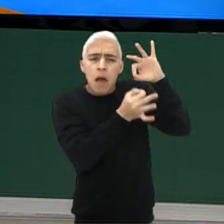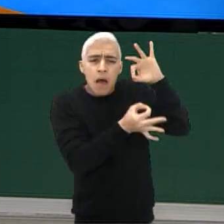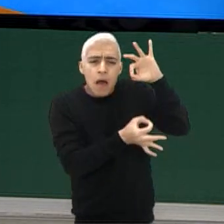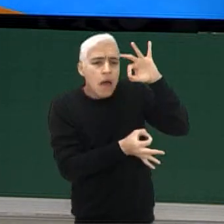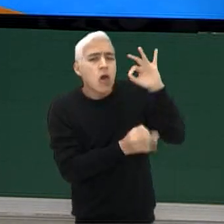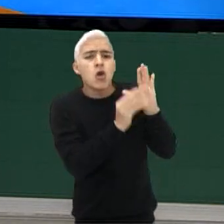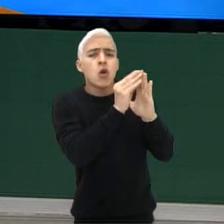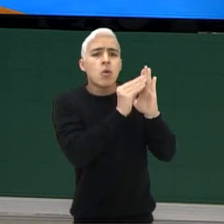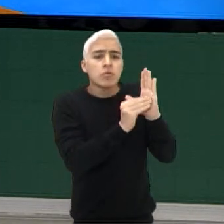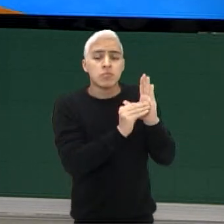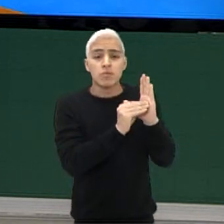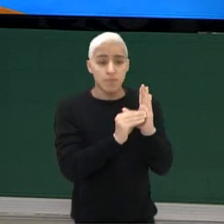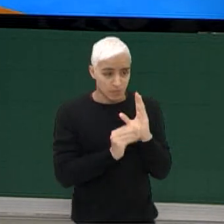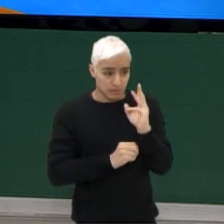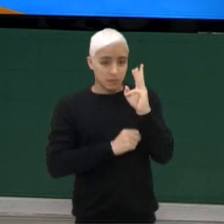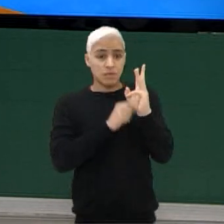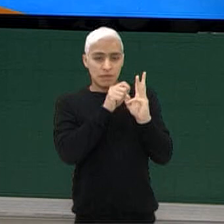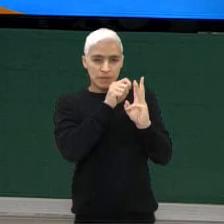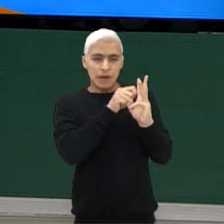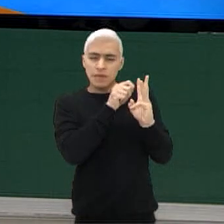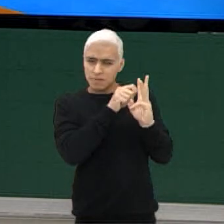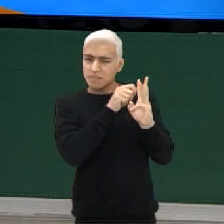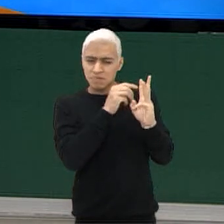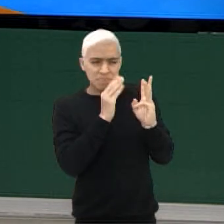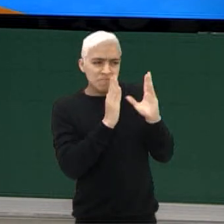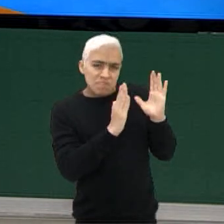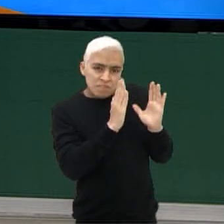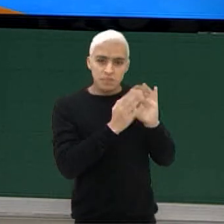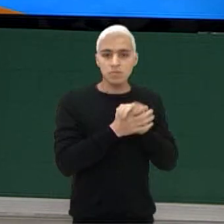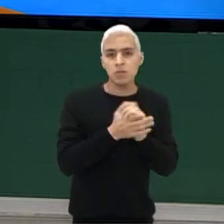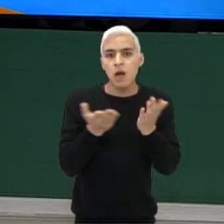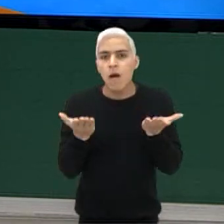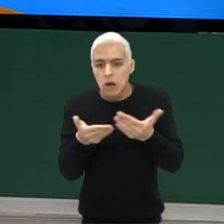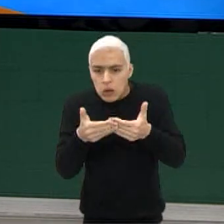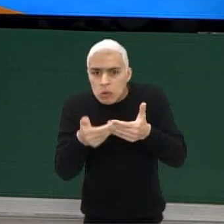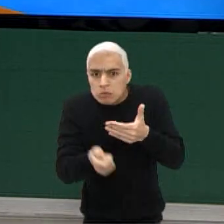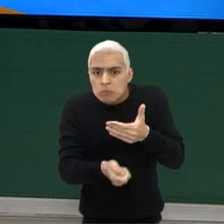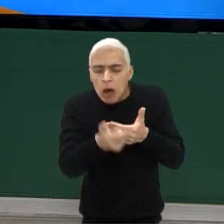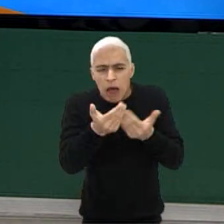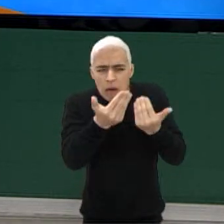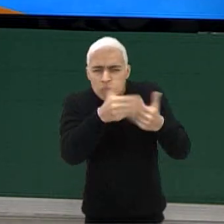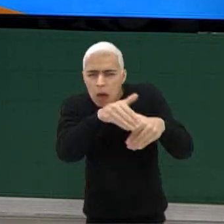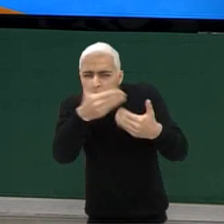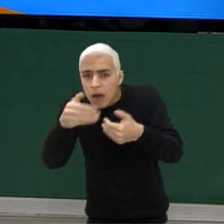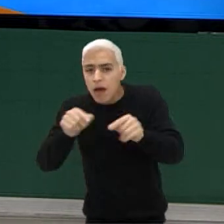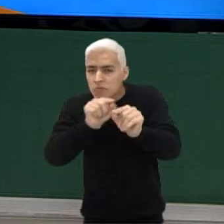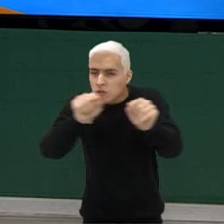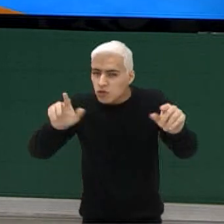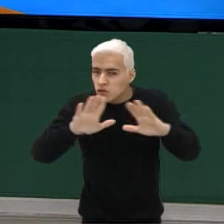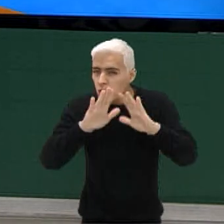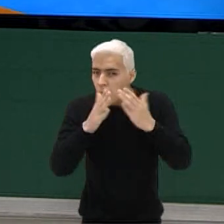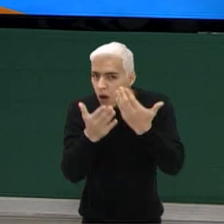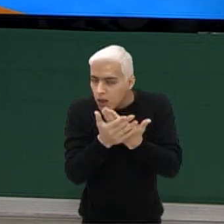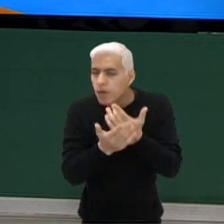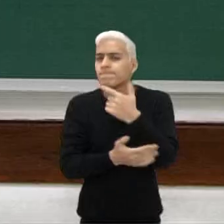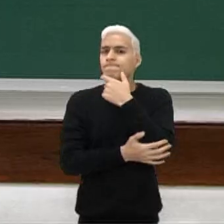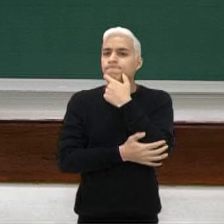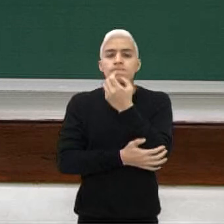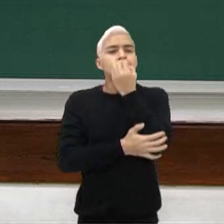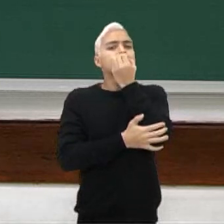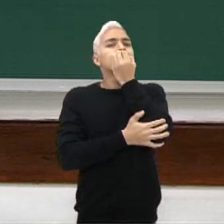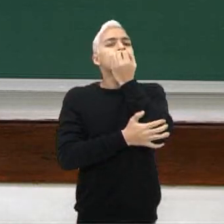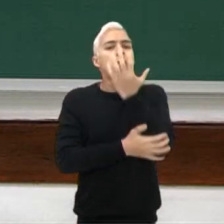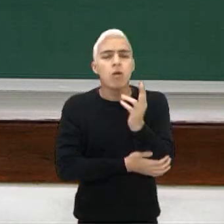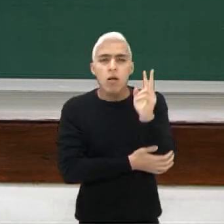primeiro trimestre. Nós estamos chegando aí a uma época de avaliações nas escolas, então é sempre bom a gente